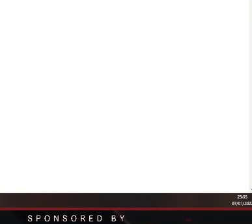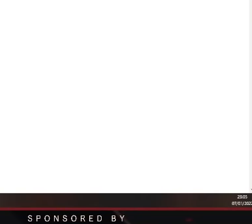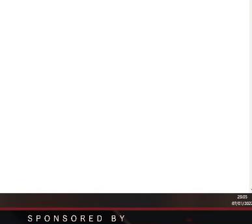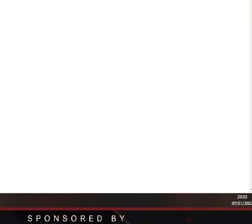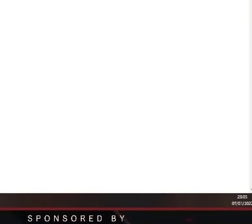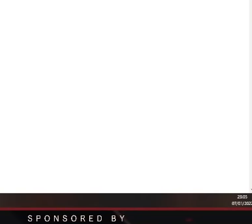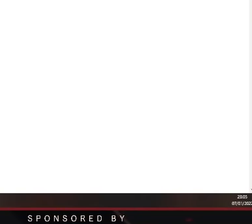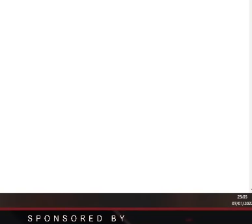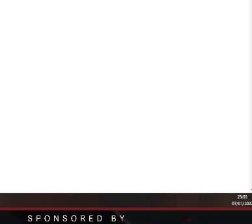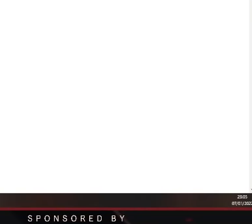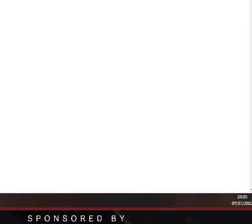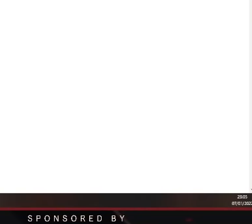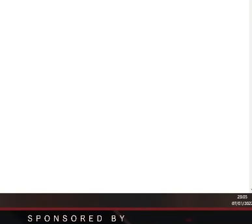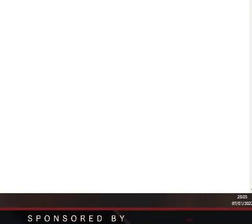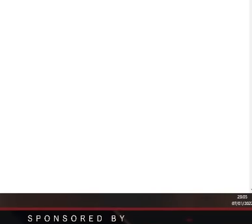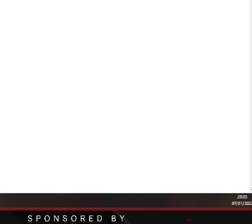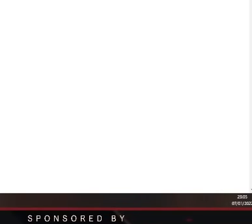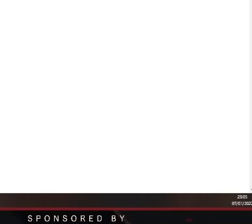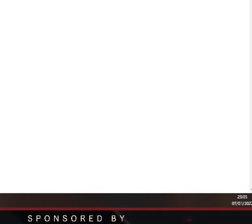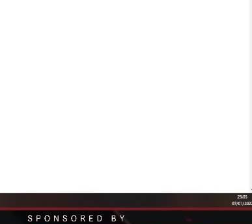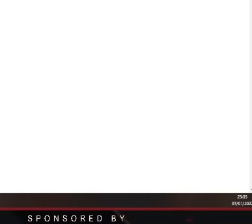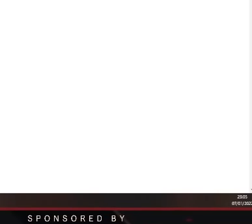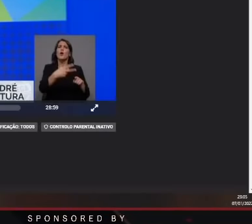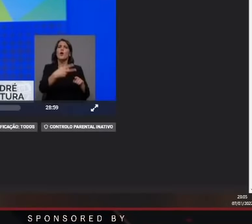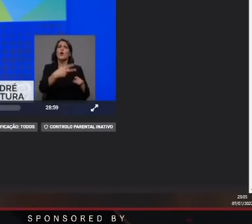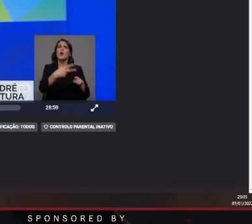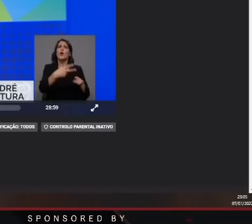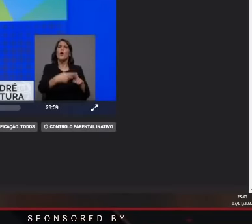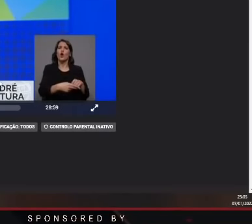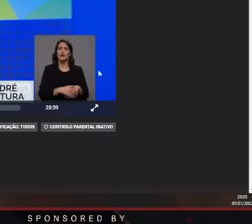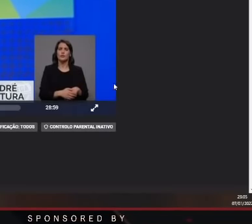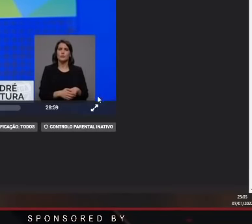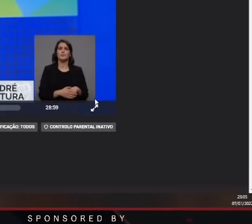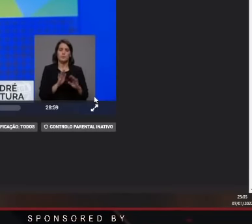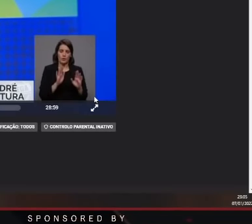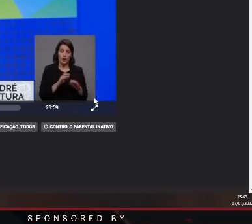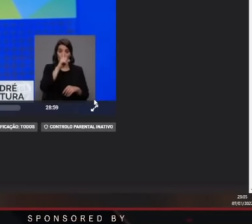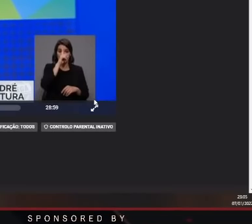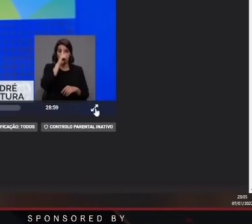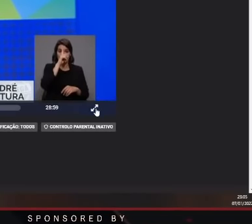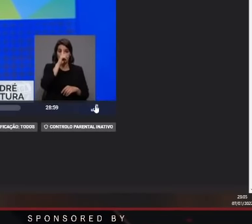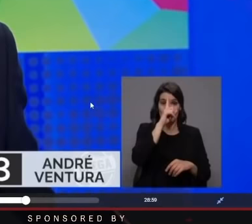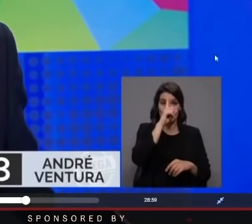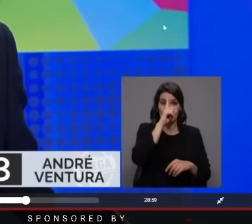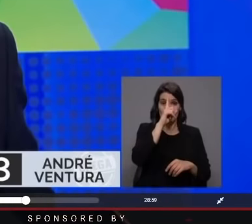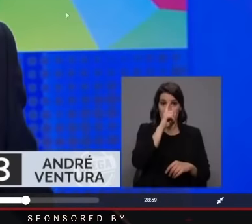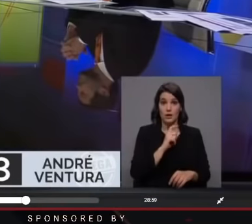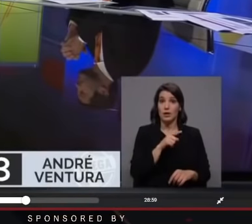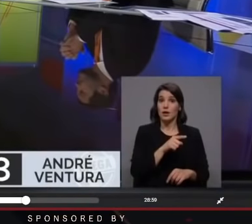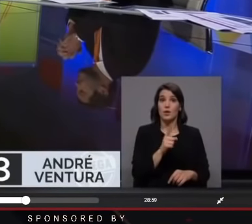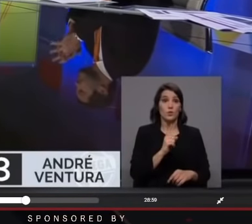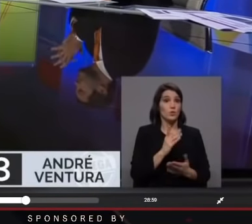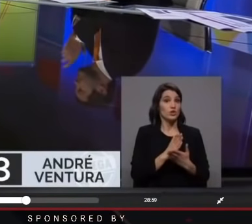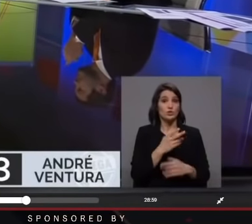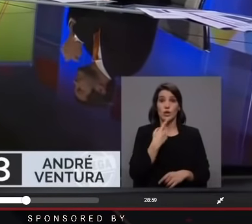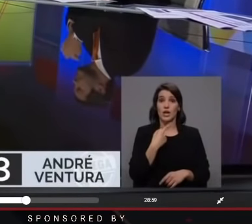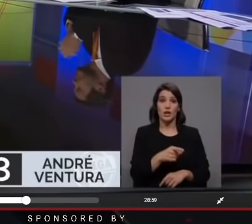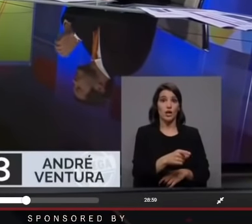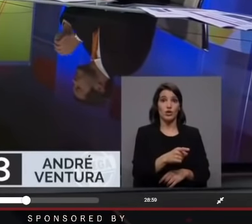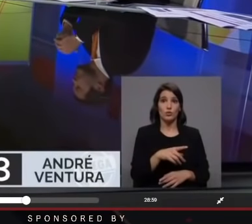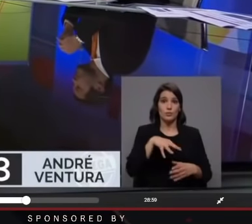crise climática a estudar que o vossa e o teste blog do Lívio